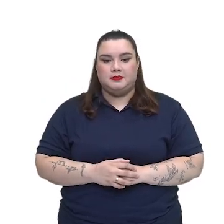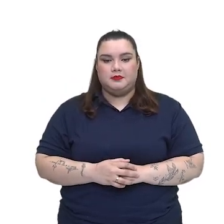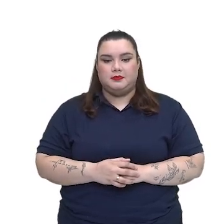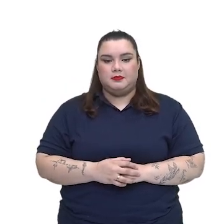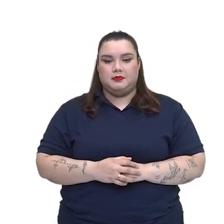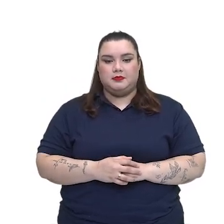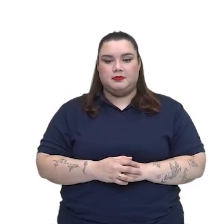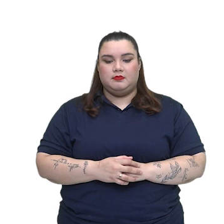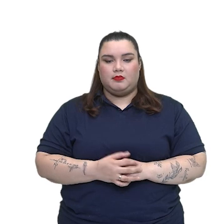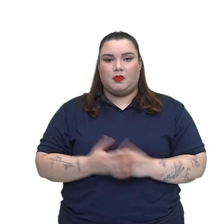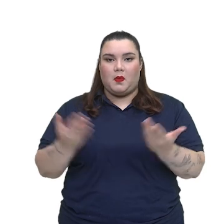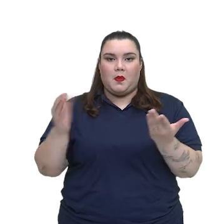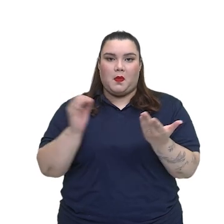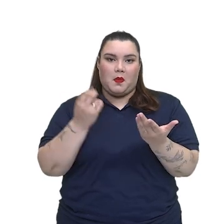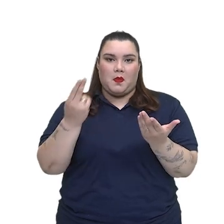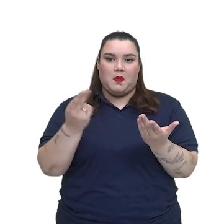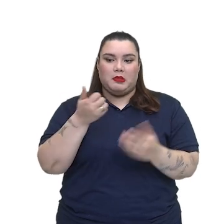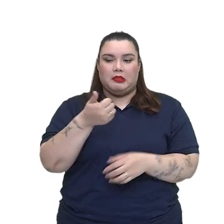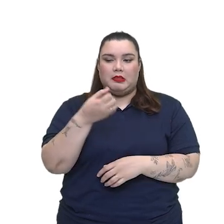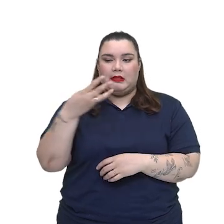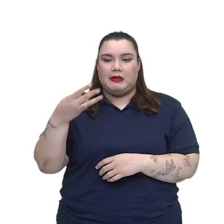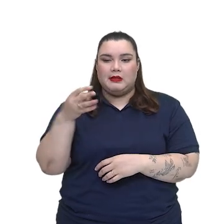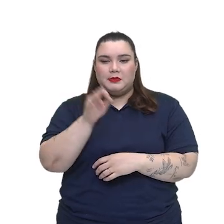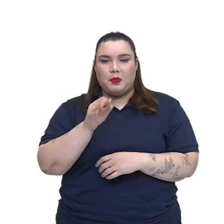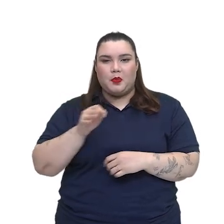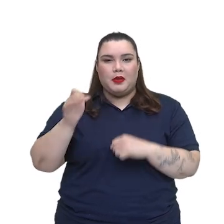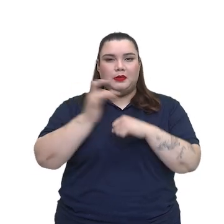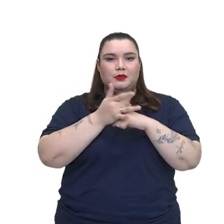Como ela diz que são as moedas.